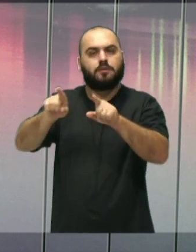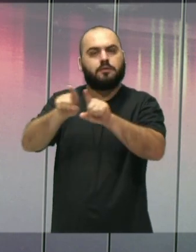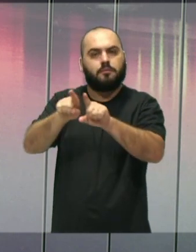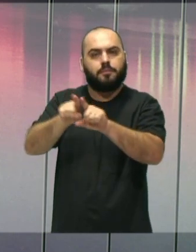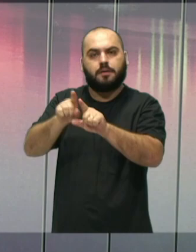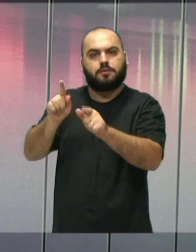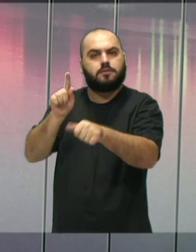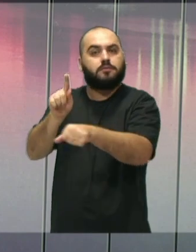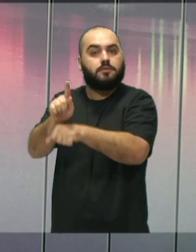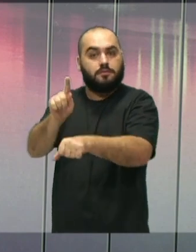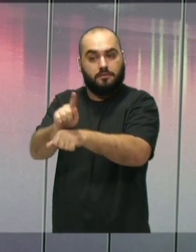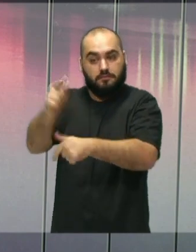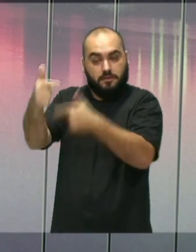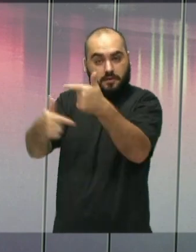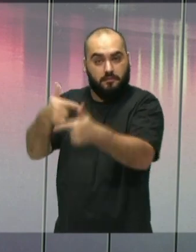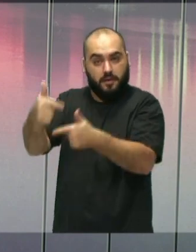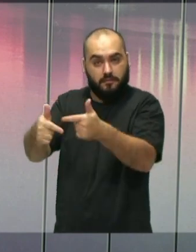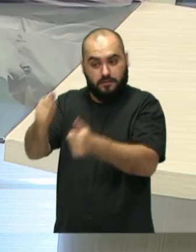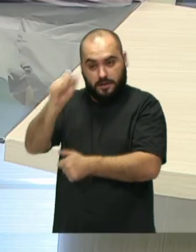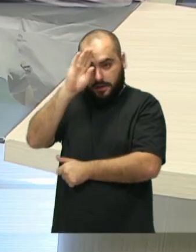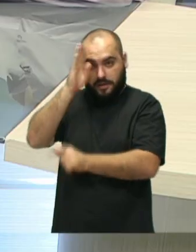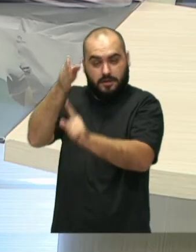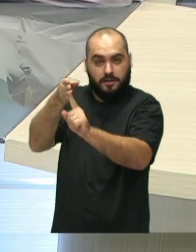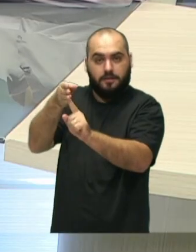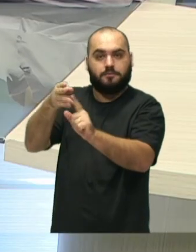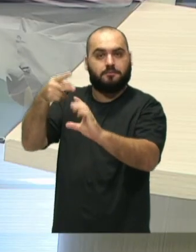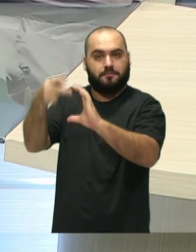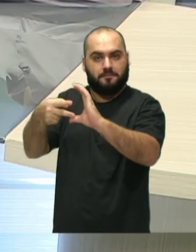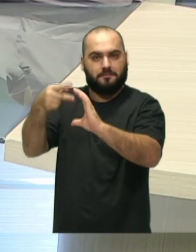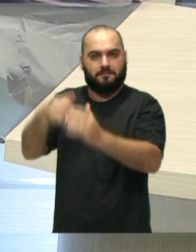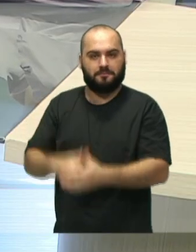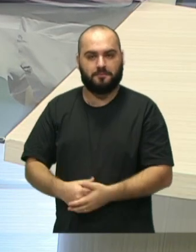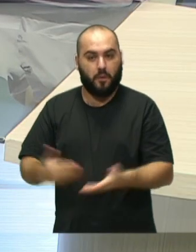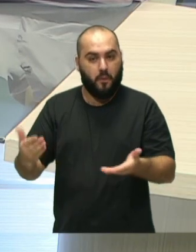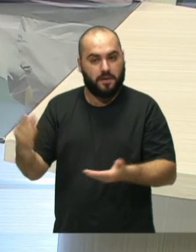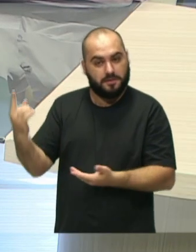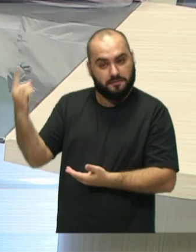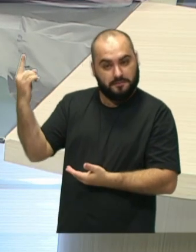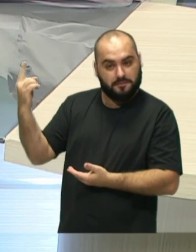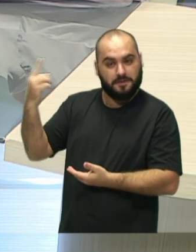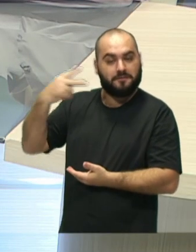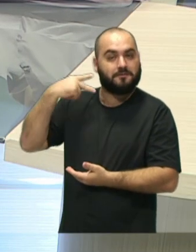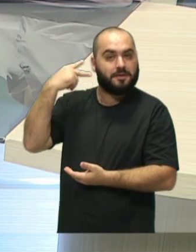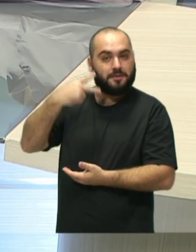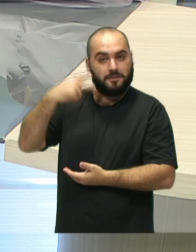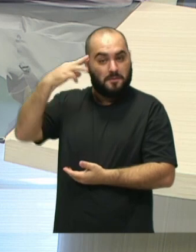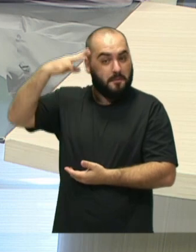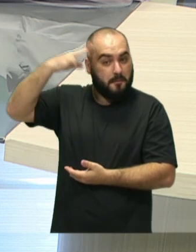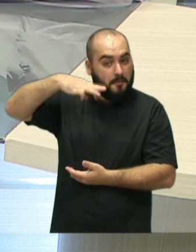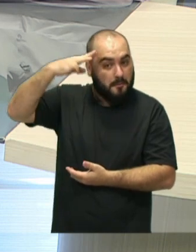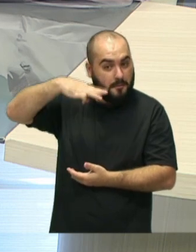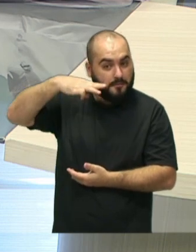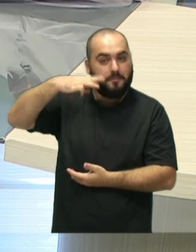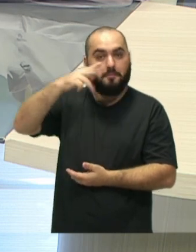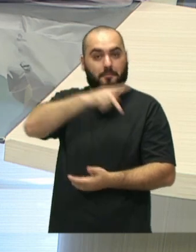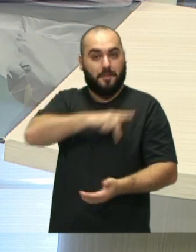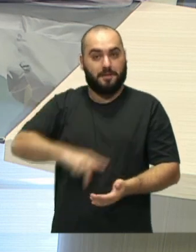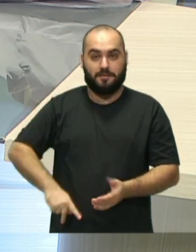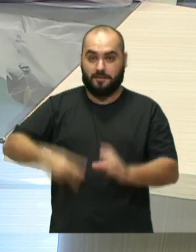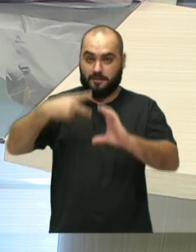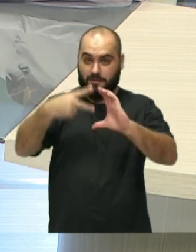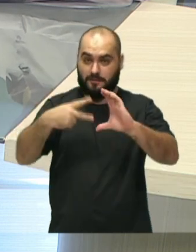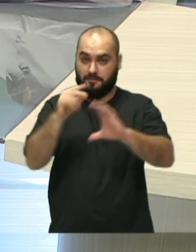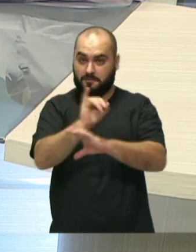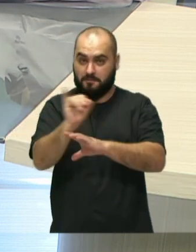funcionamento da câmara quem está no estúdio comigo ao Vereador Marcelo Werner presidente da Câmara de Itajaí bem-vindo